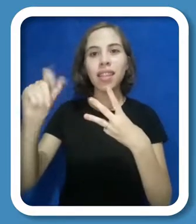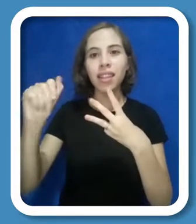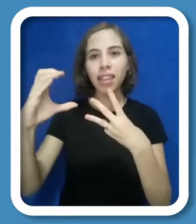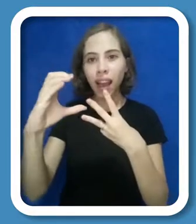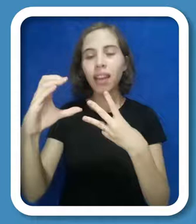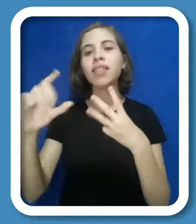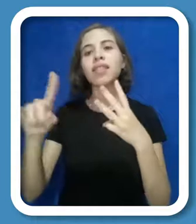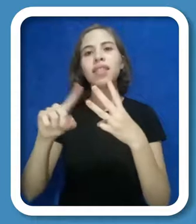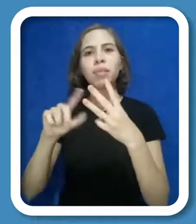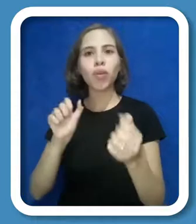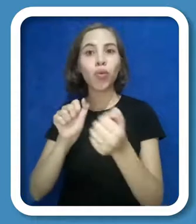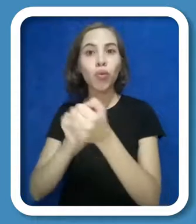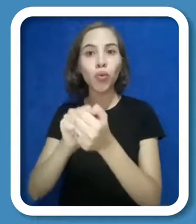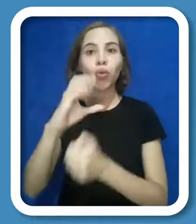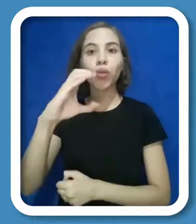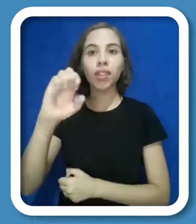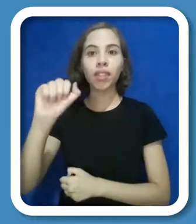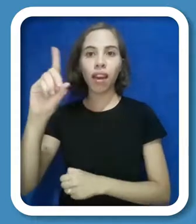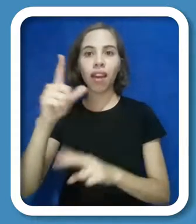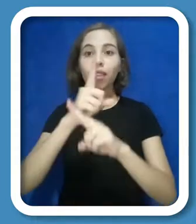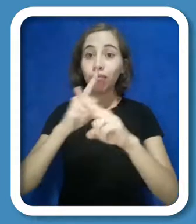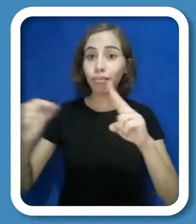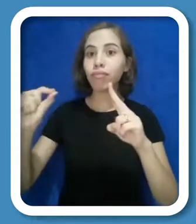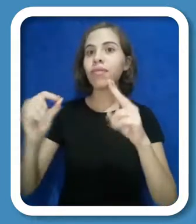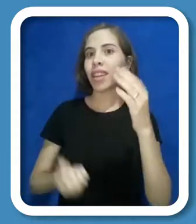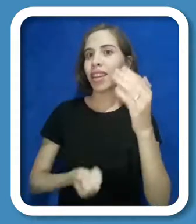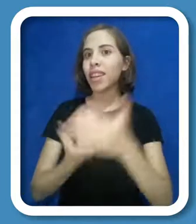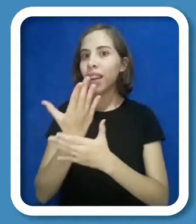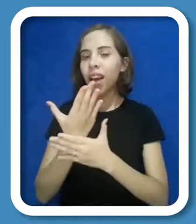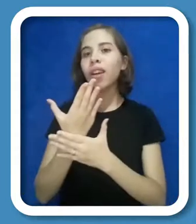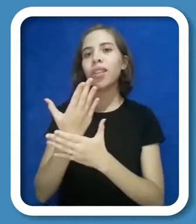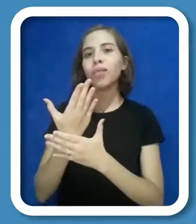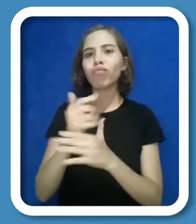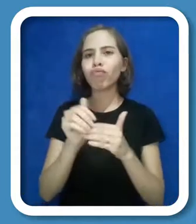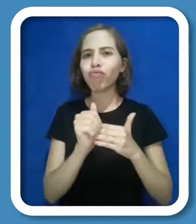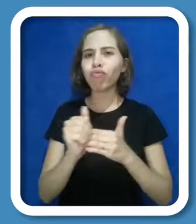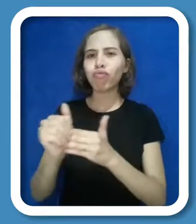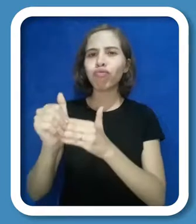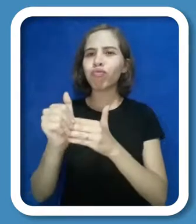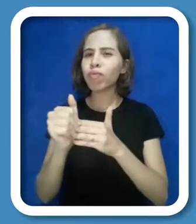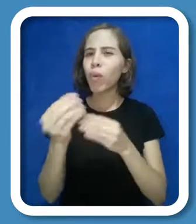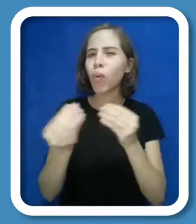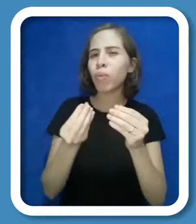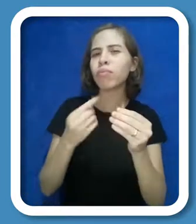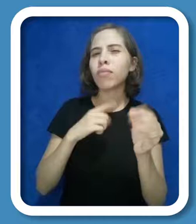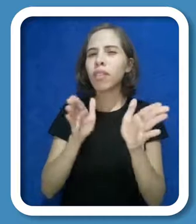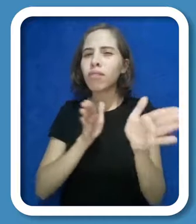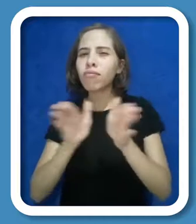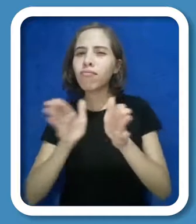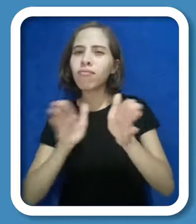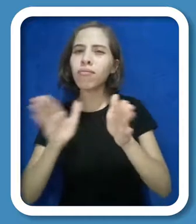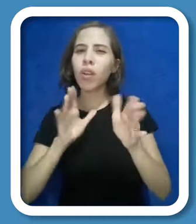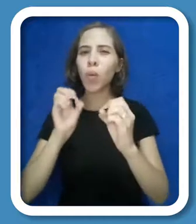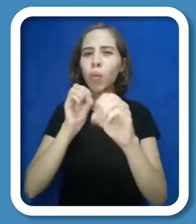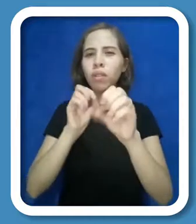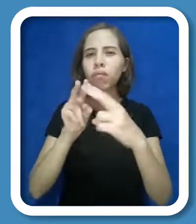Comunitários, e o Centro de Educação à Distância, SEAD, UNB, criaram um guia com orientações para a promoção da acessibilidade no